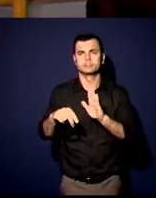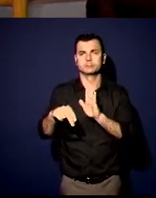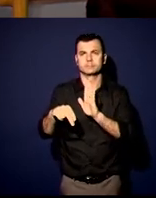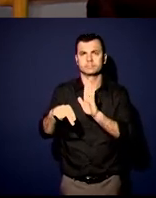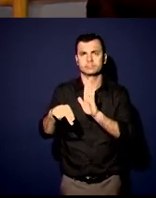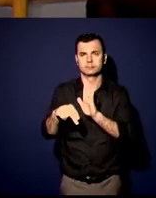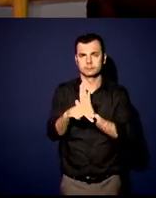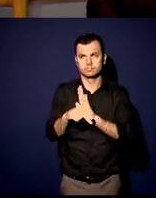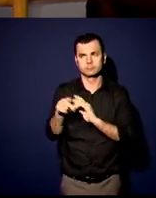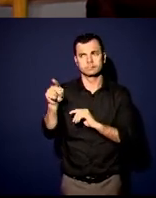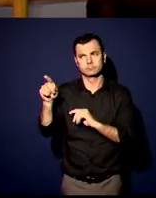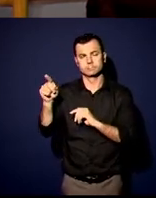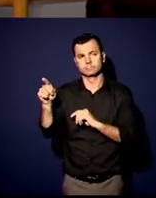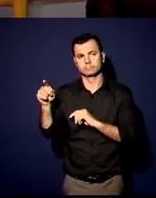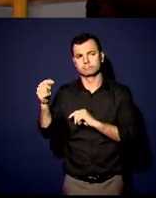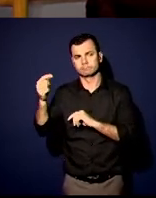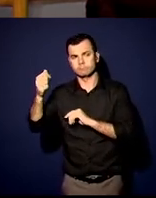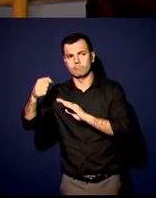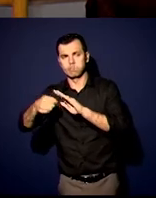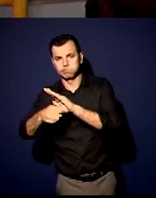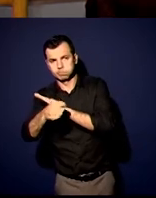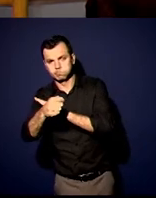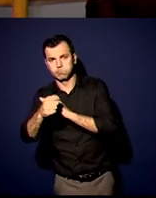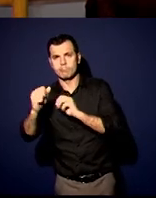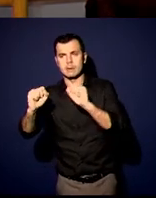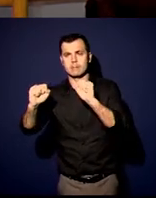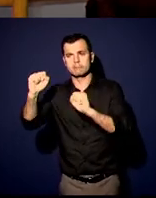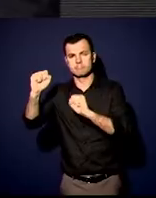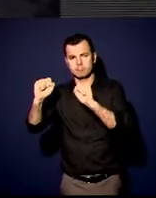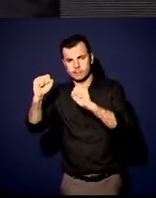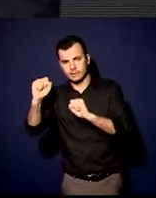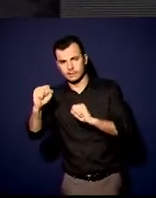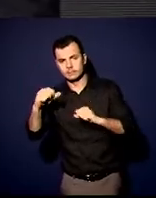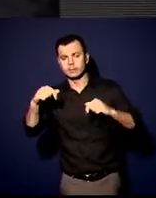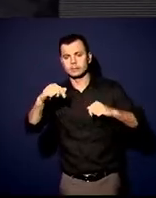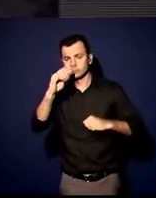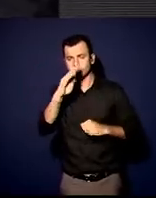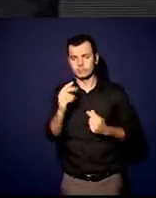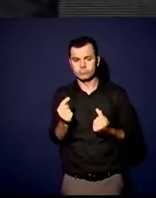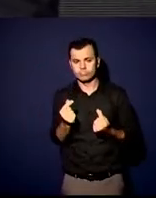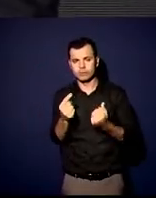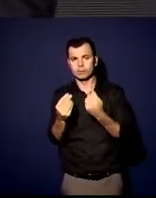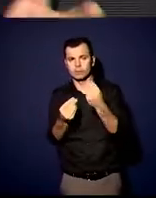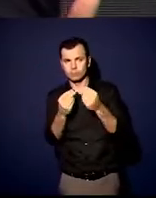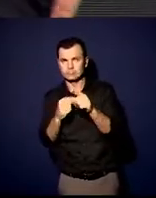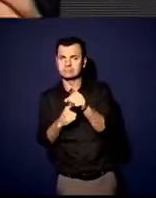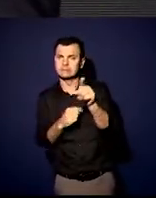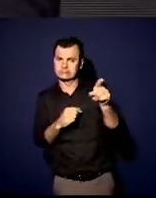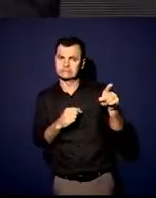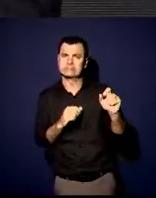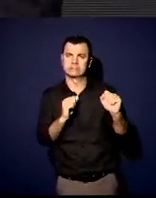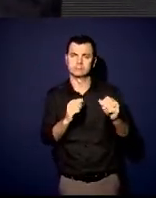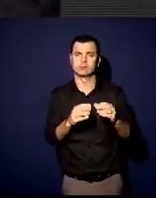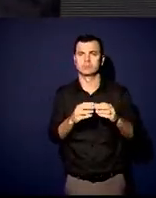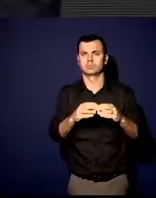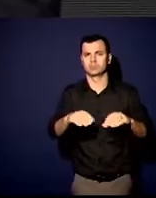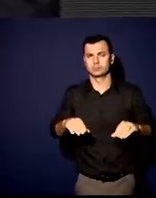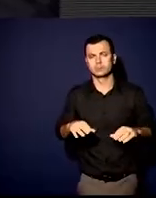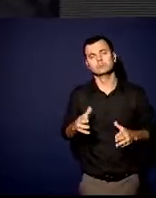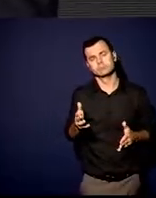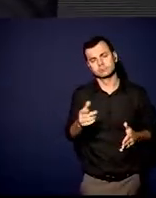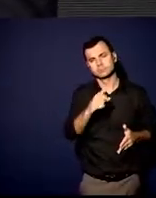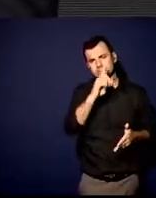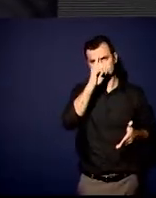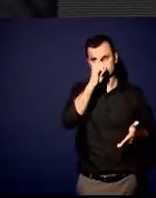do investidor das empresas da vida financeira do país mais uma vez respeitando a decisão